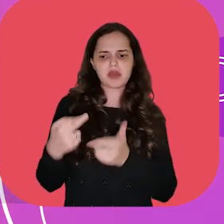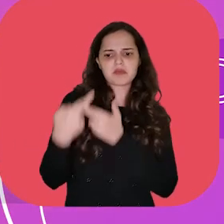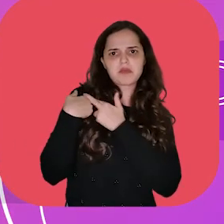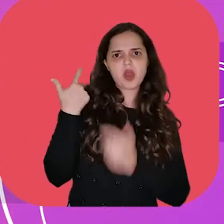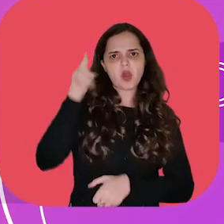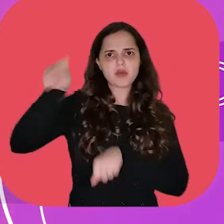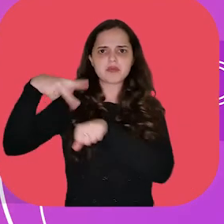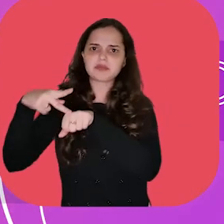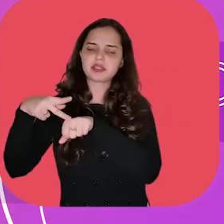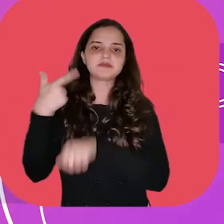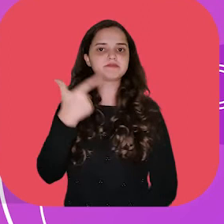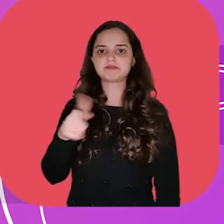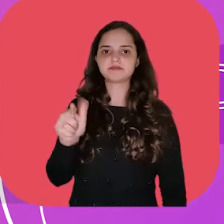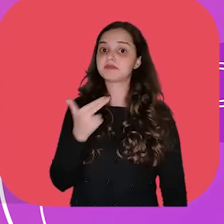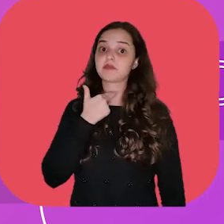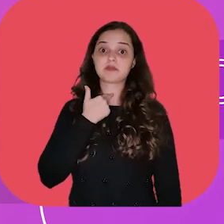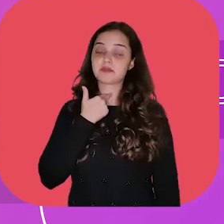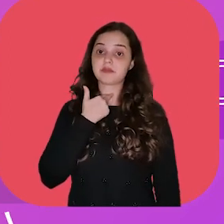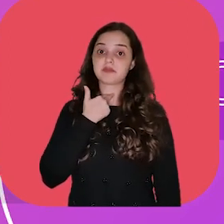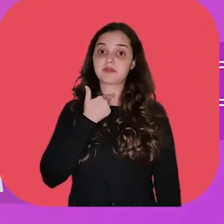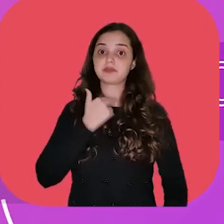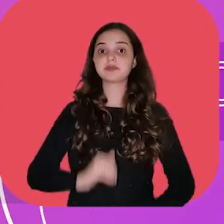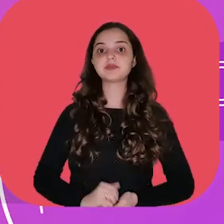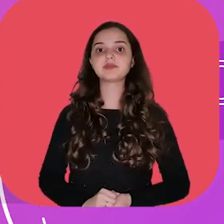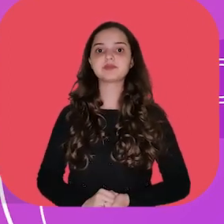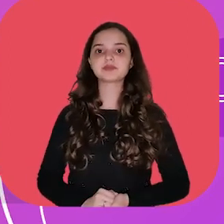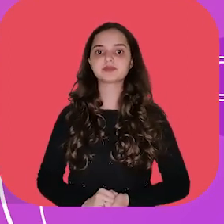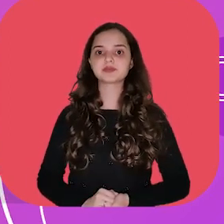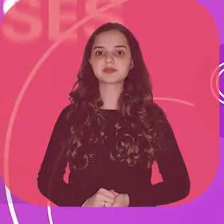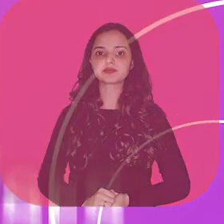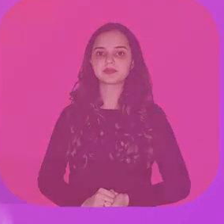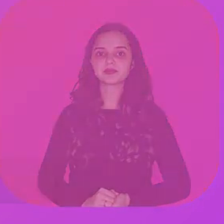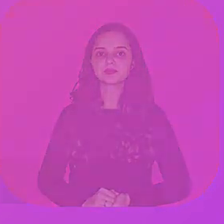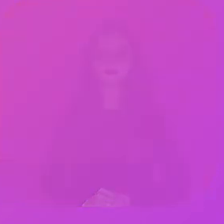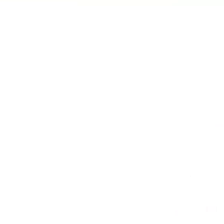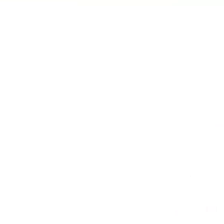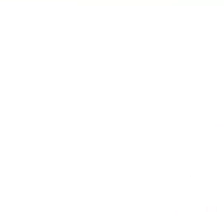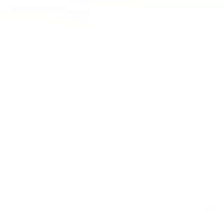qualquer responsabilidade em relação ao exercício da profissão em outros países.